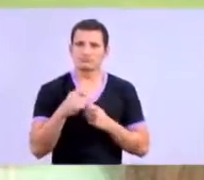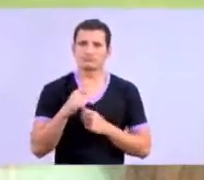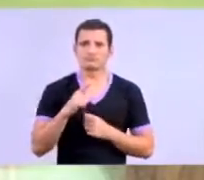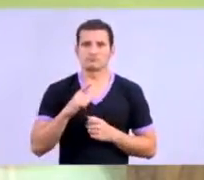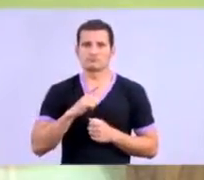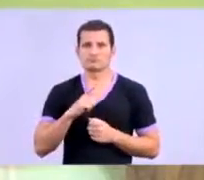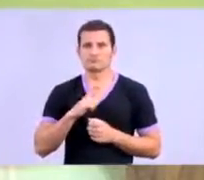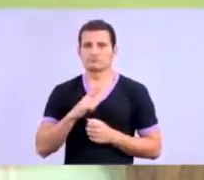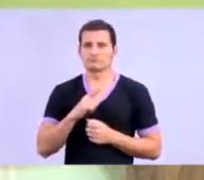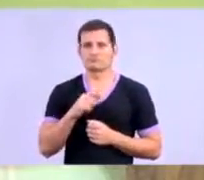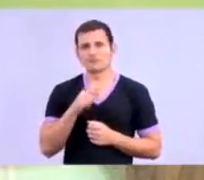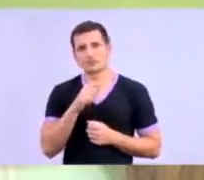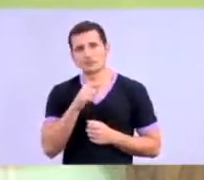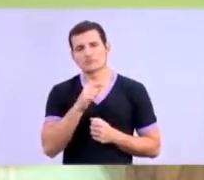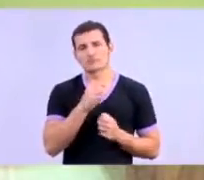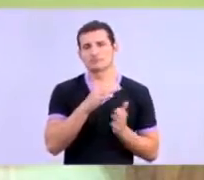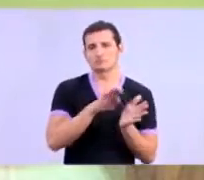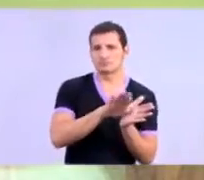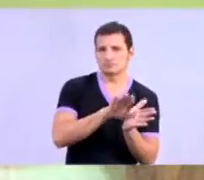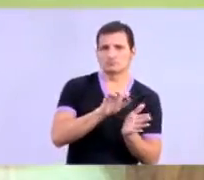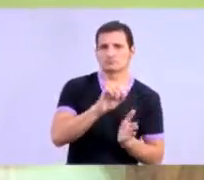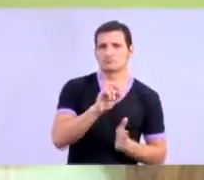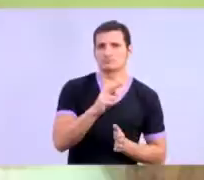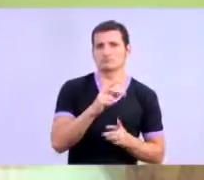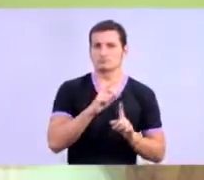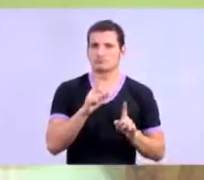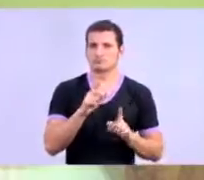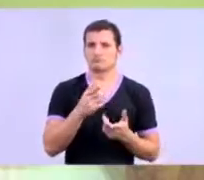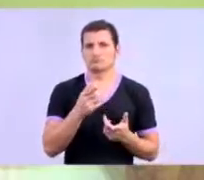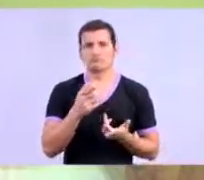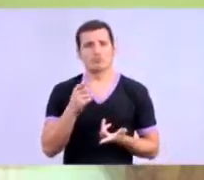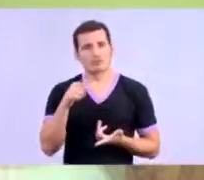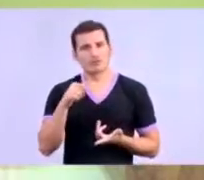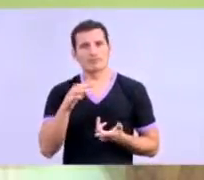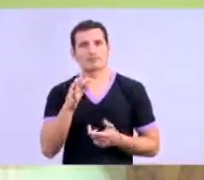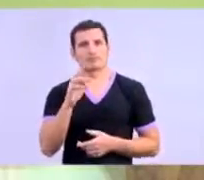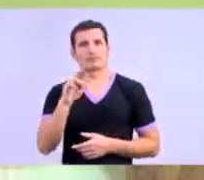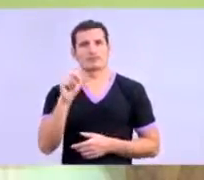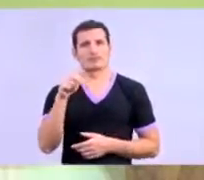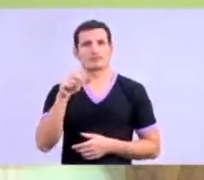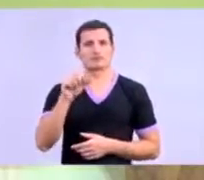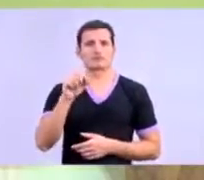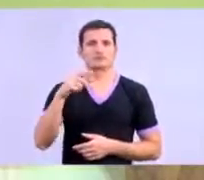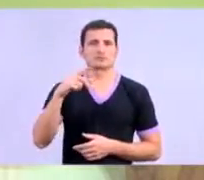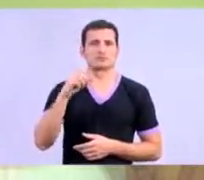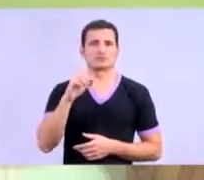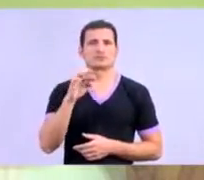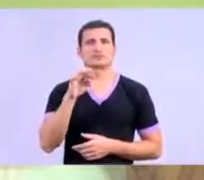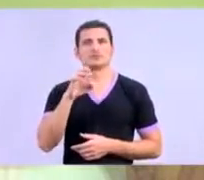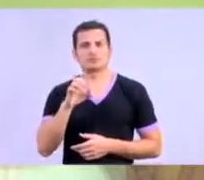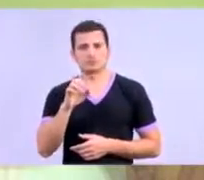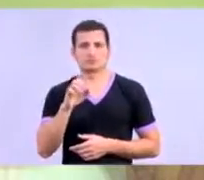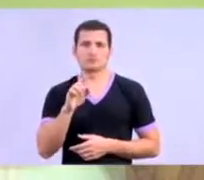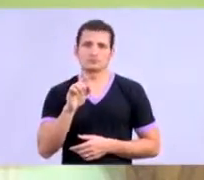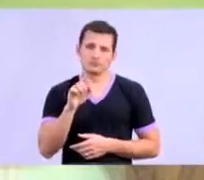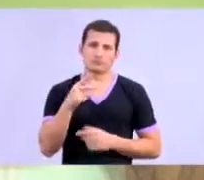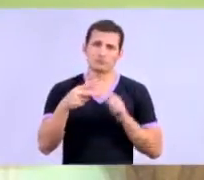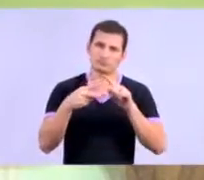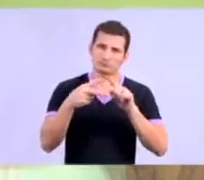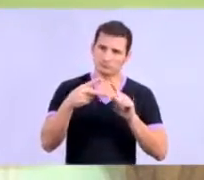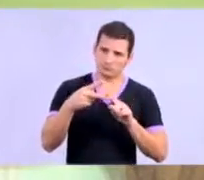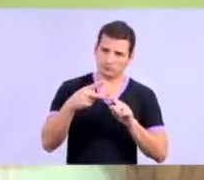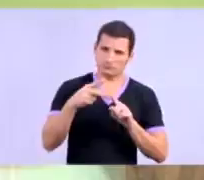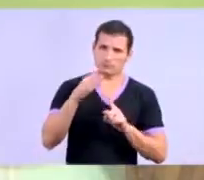você saber se o pacote chegou ou não. Quem faz isso é a camada de transporte. Através de quem? Do protocolo TCP e do protocolo UDP. Só que